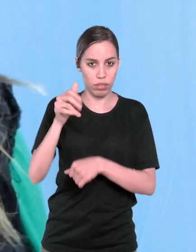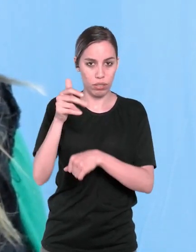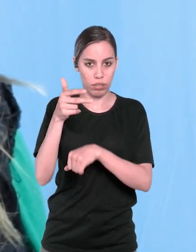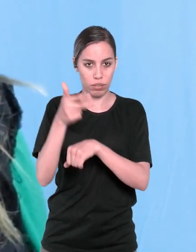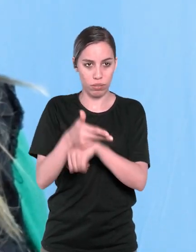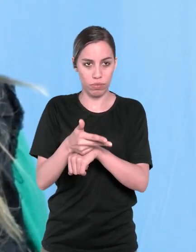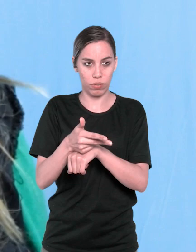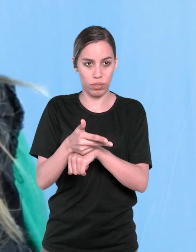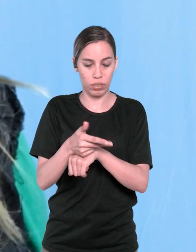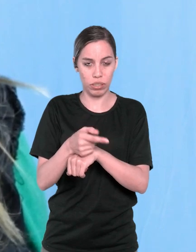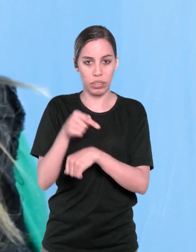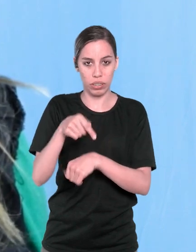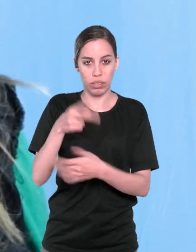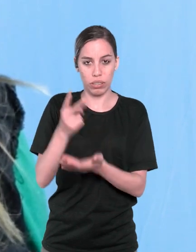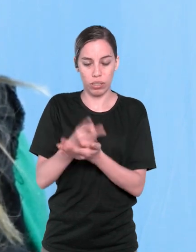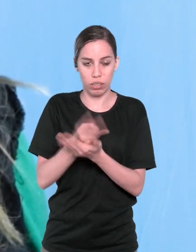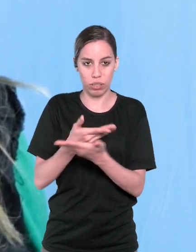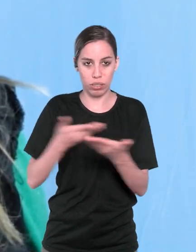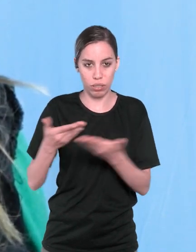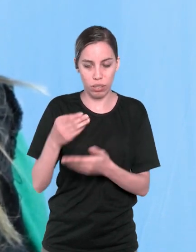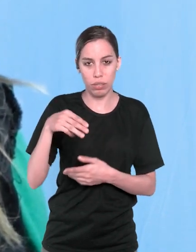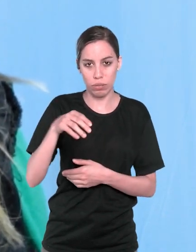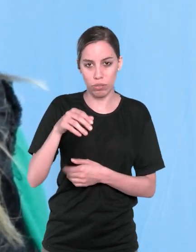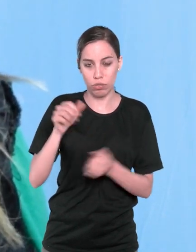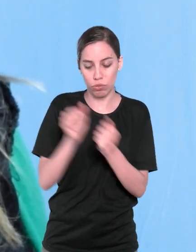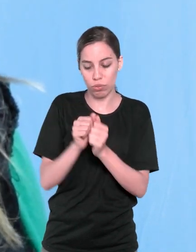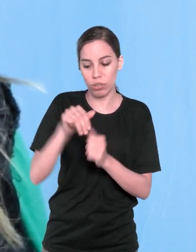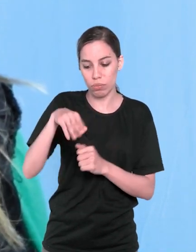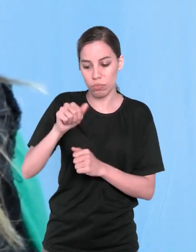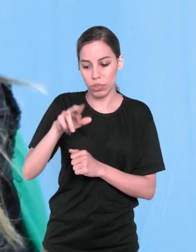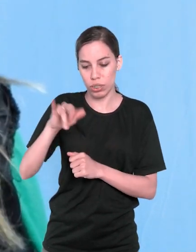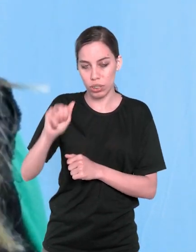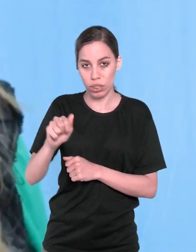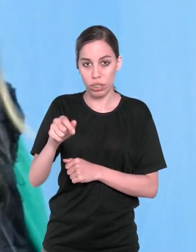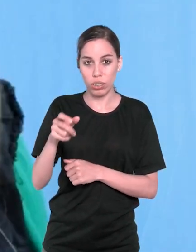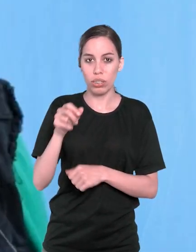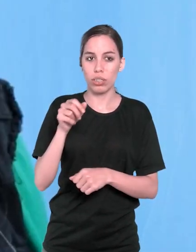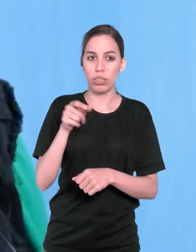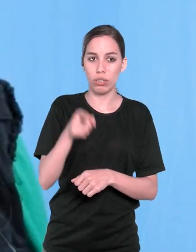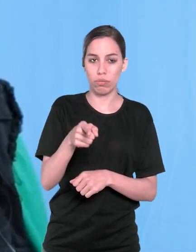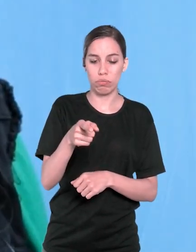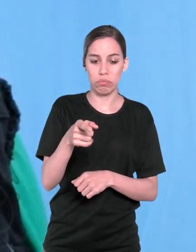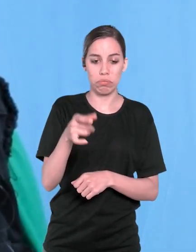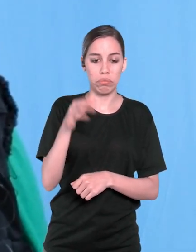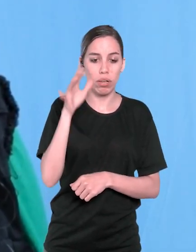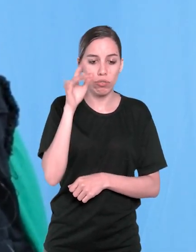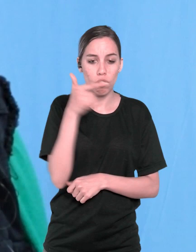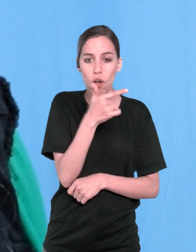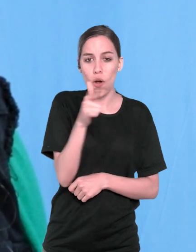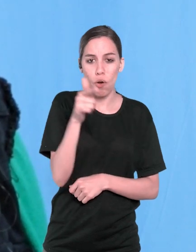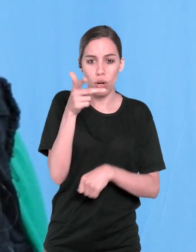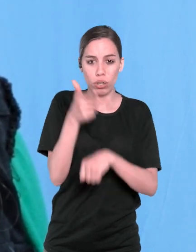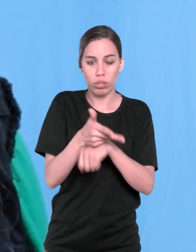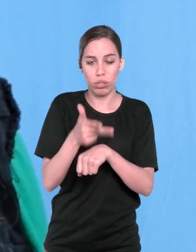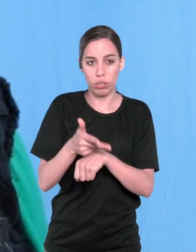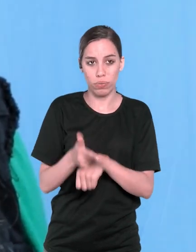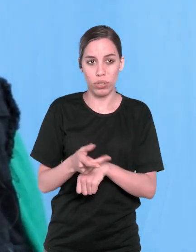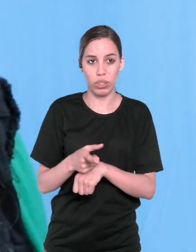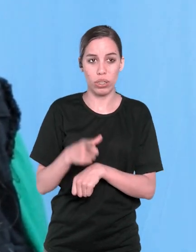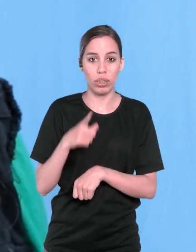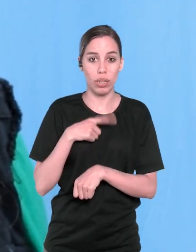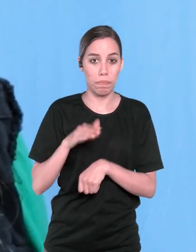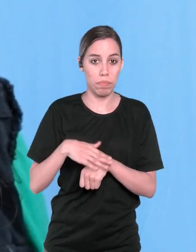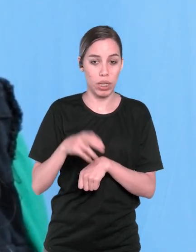Sempre um Papo com a Maria Esther Maciel, eu te convido a encontrar novos programas aqui no nosso canal. Tem mais